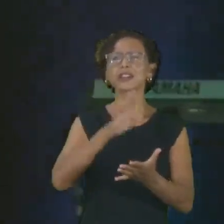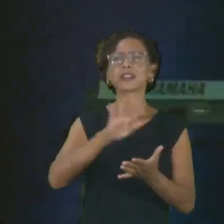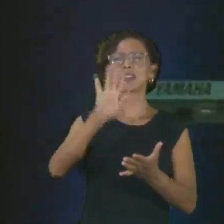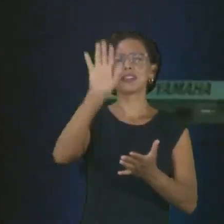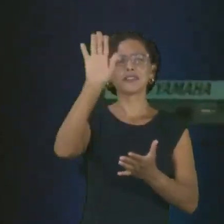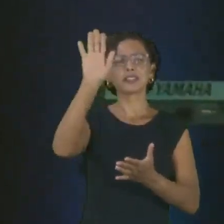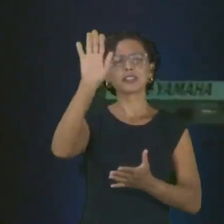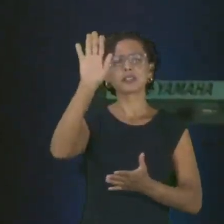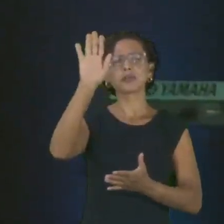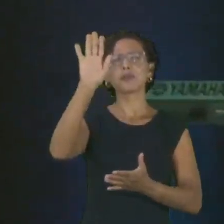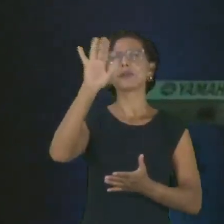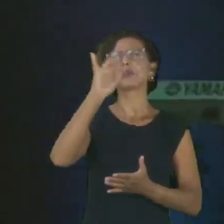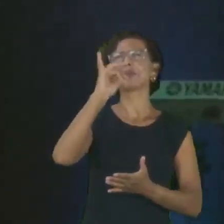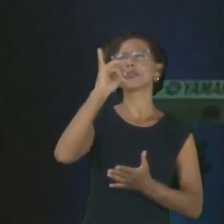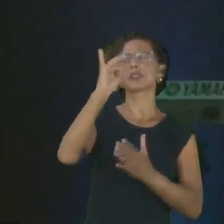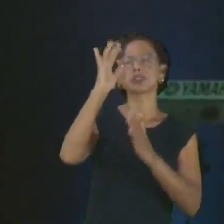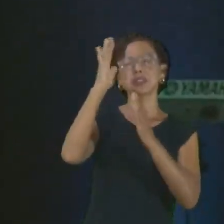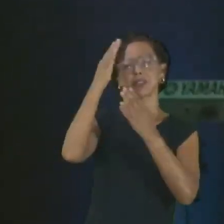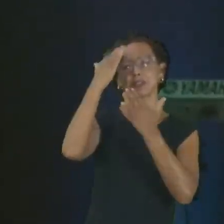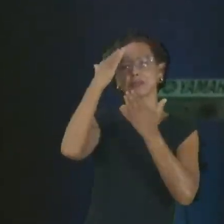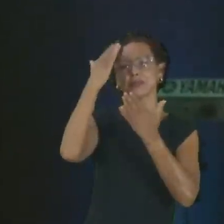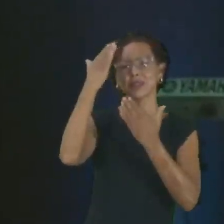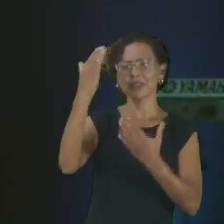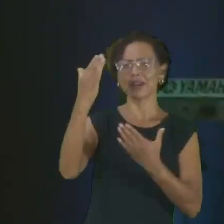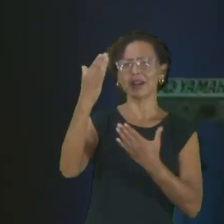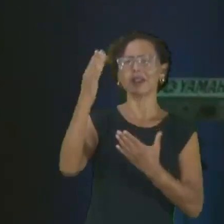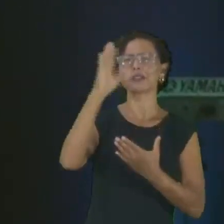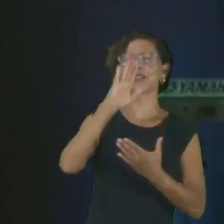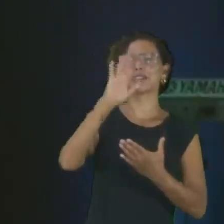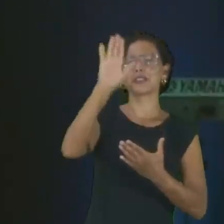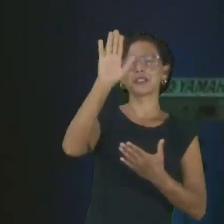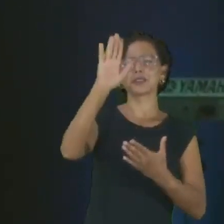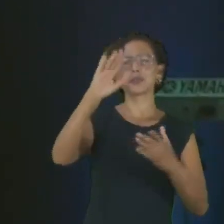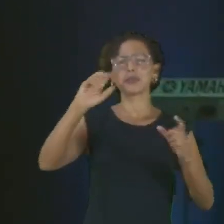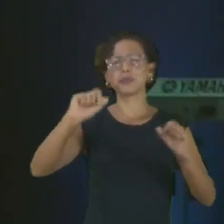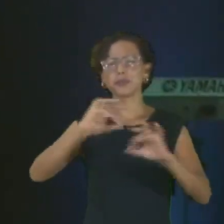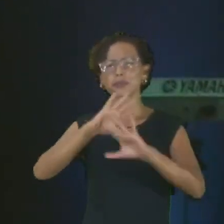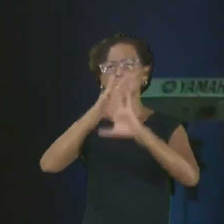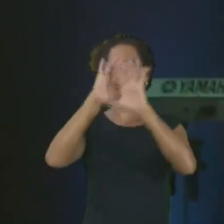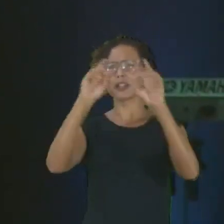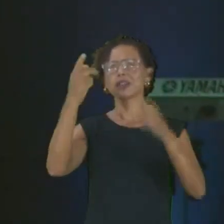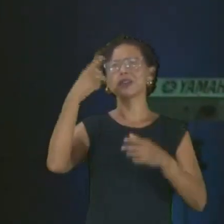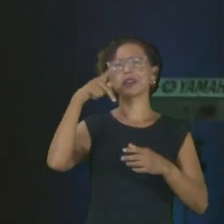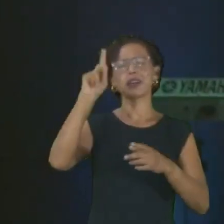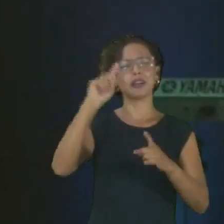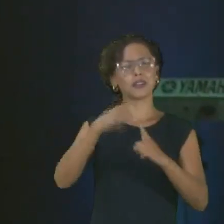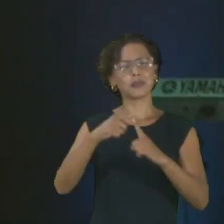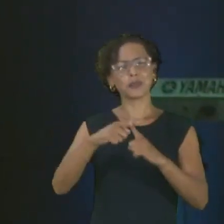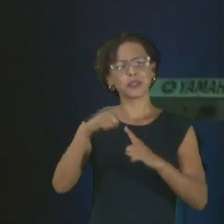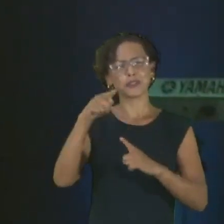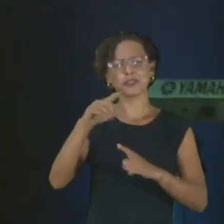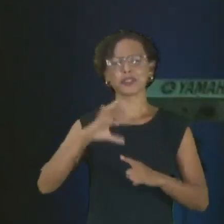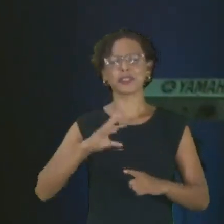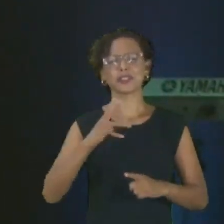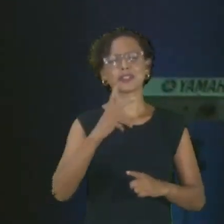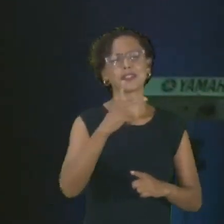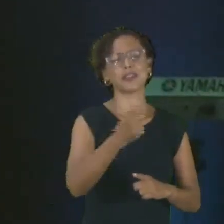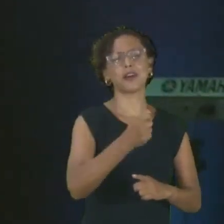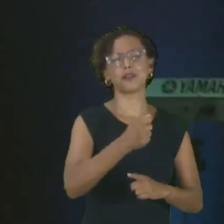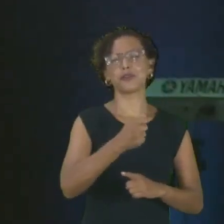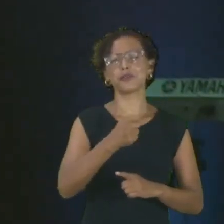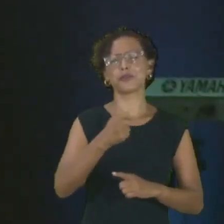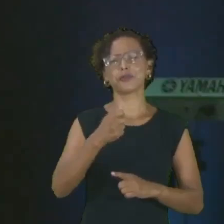Senhor. Levante a sua mão e dê glórias a Ele, porque você foi salvo, salvo pela